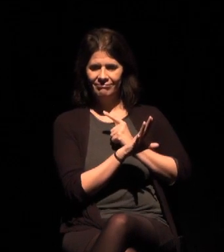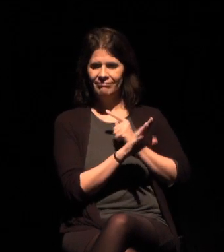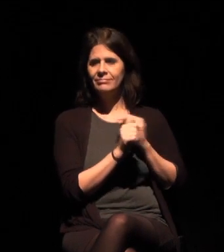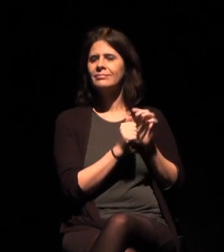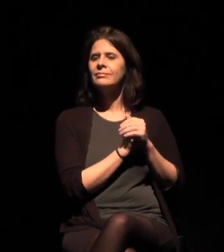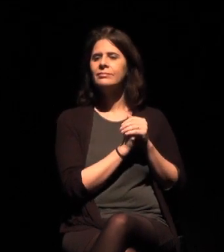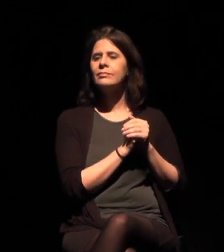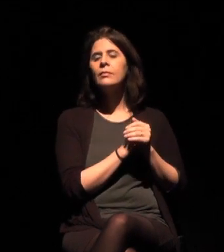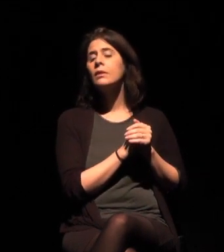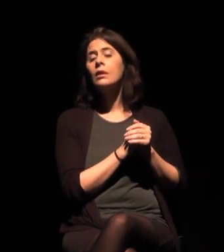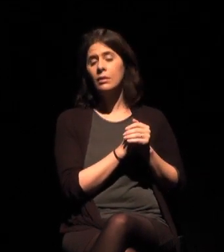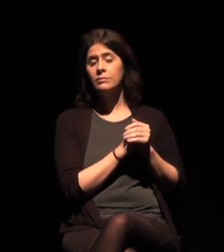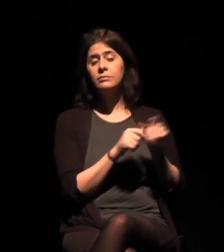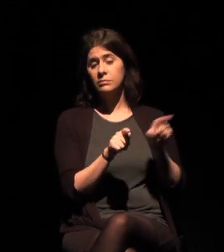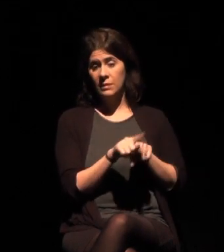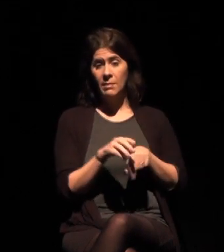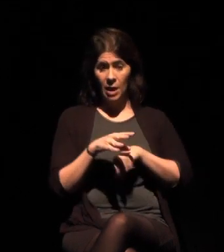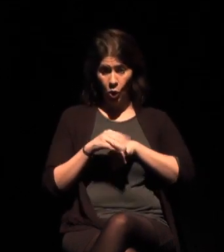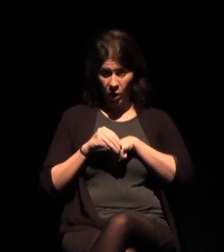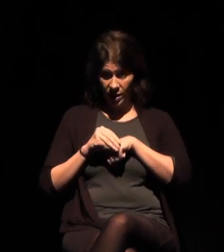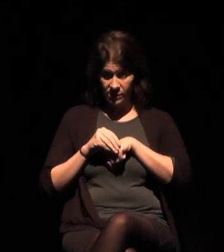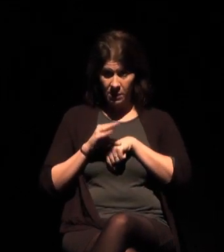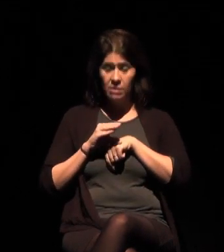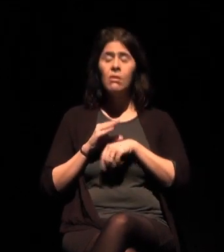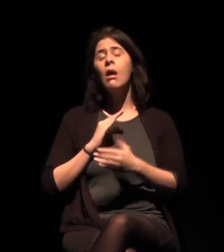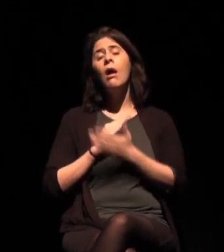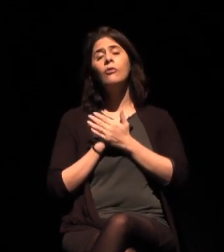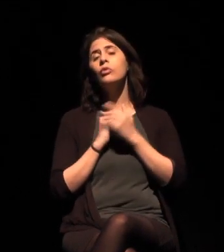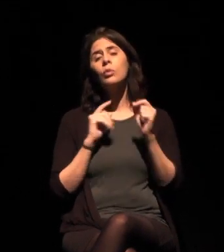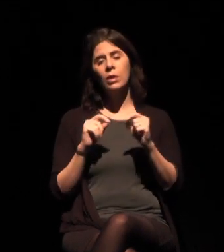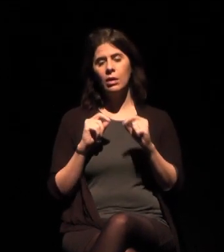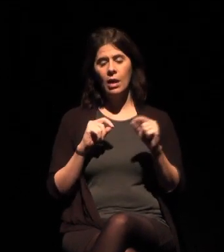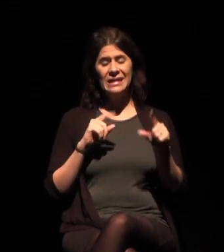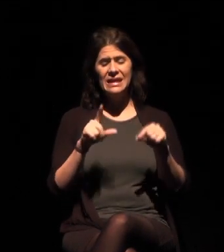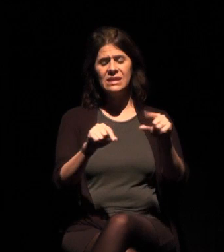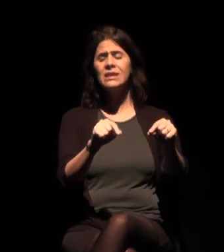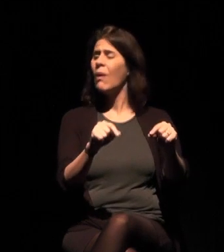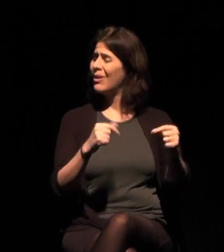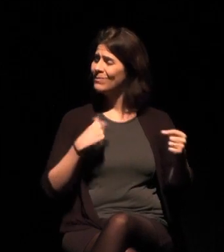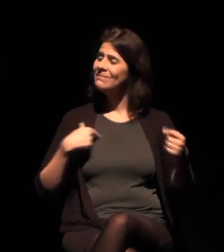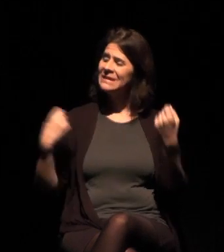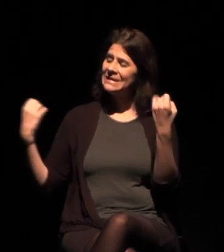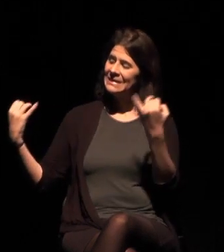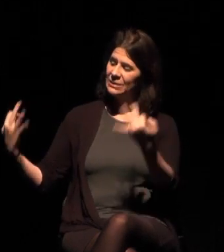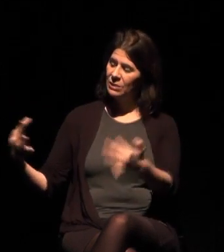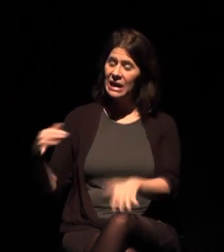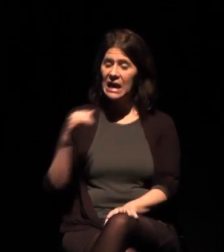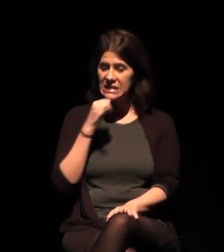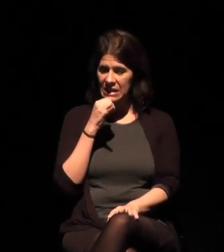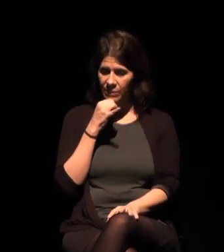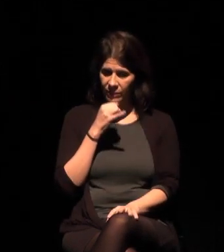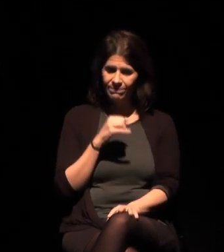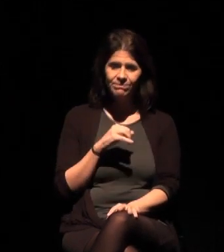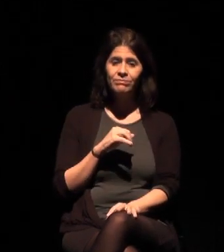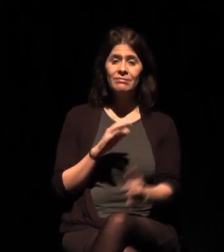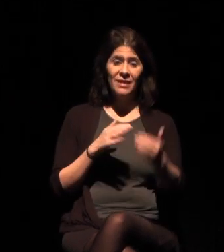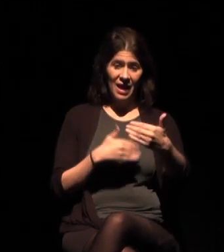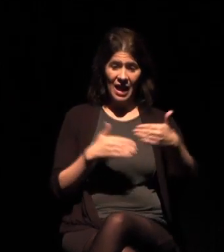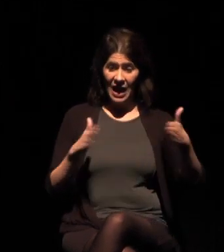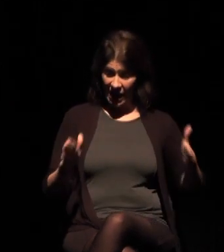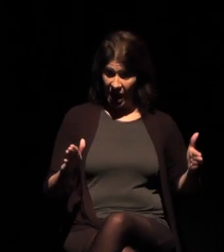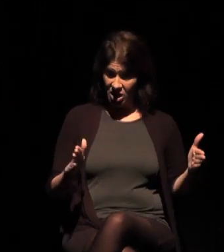explicar as decisões né eu falo para você assim olha é a massa não coube na caixa porque era